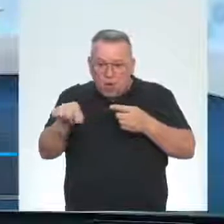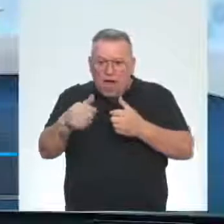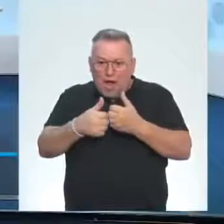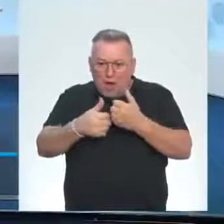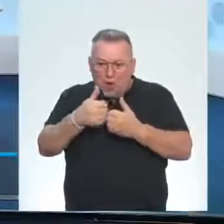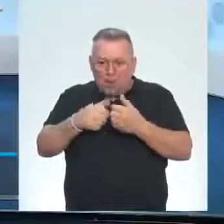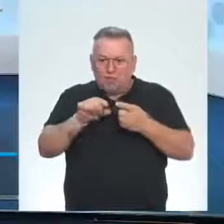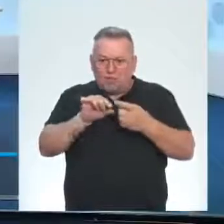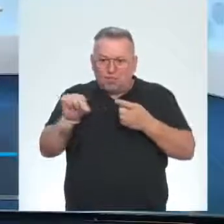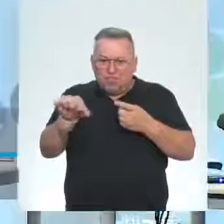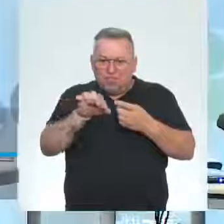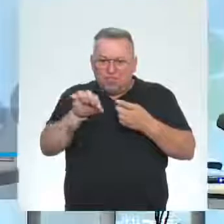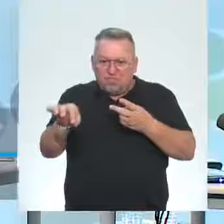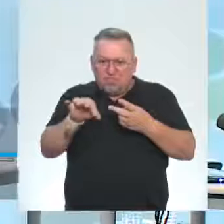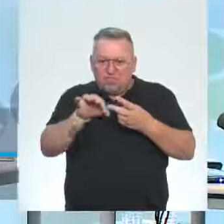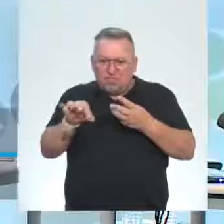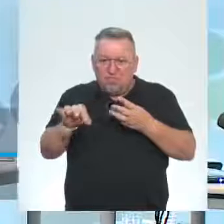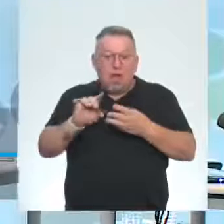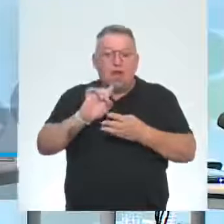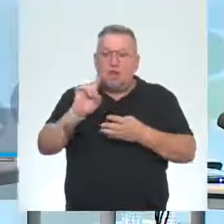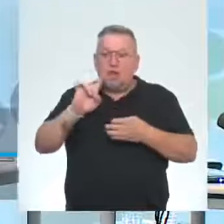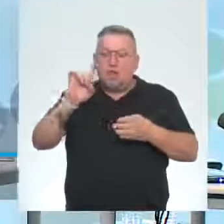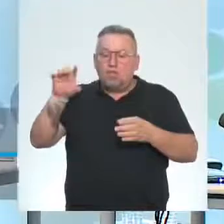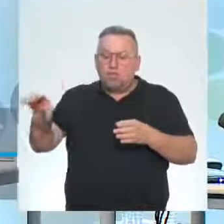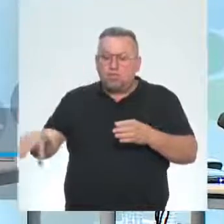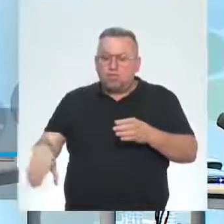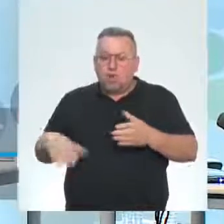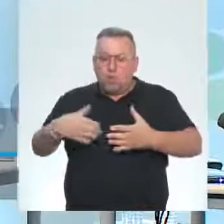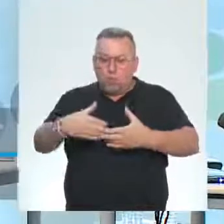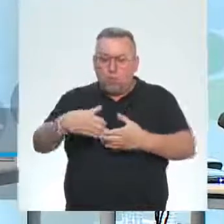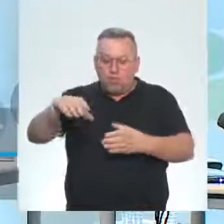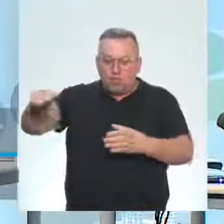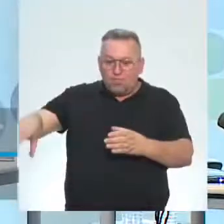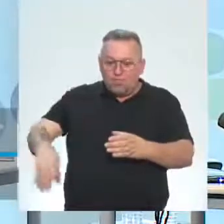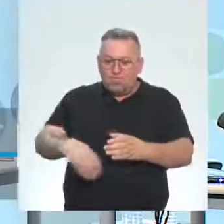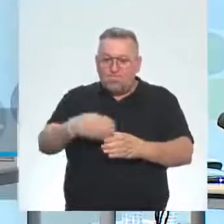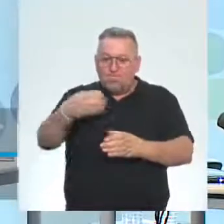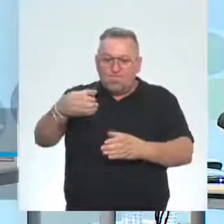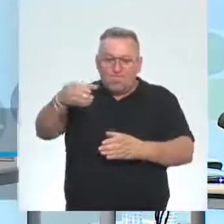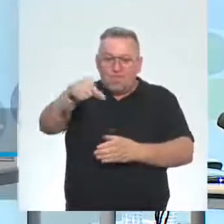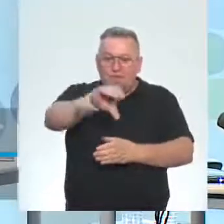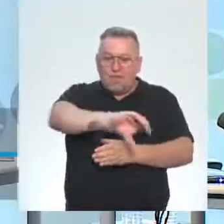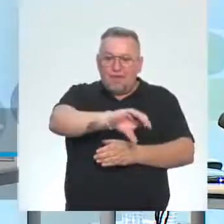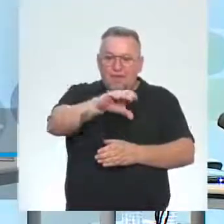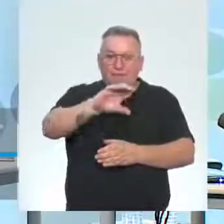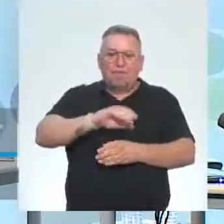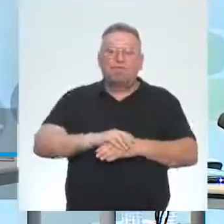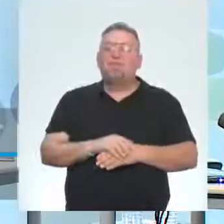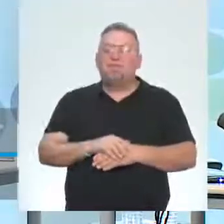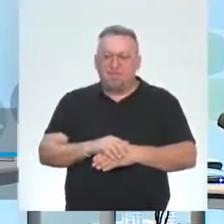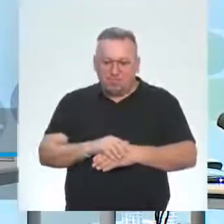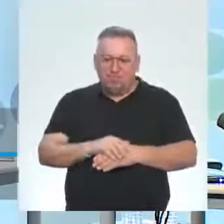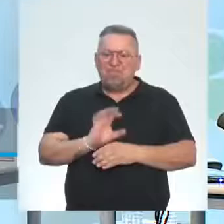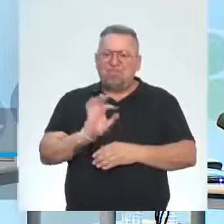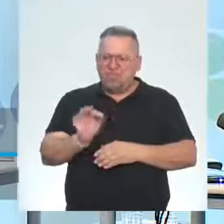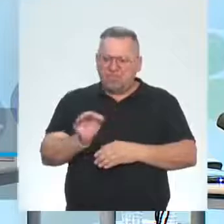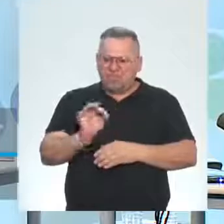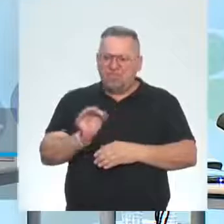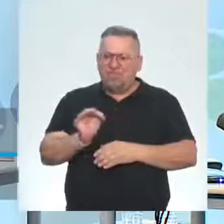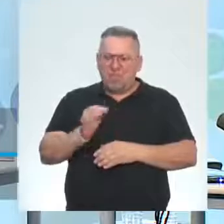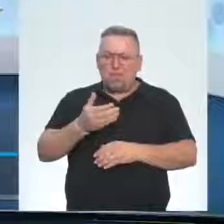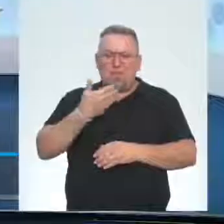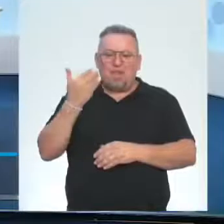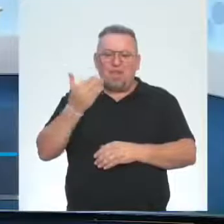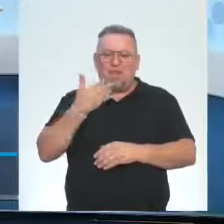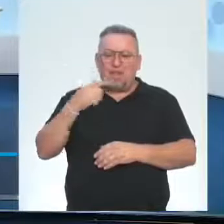tem como, né? Como é que a gente faz? A gente mete a xícara lá no pote onde está o arroz e joga na panela, né? Tem gente que lava,